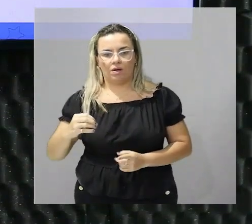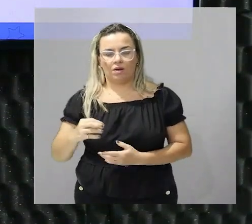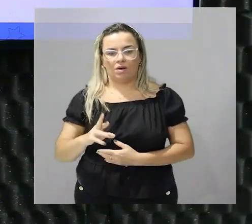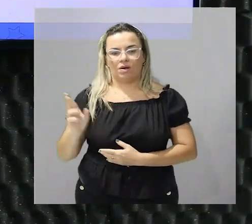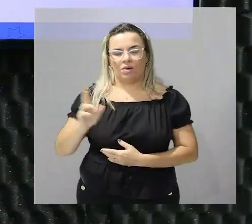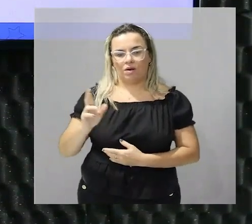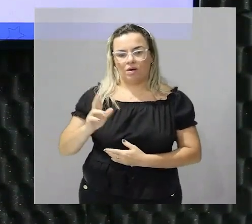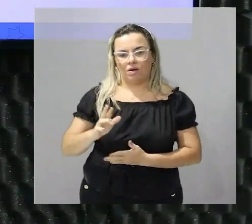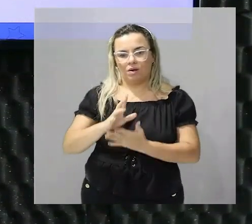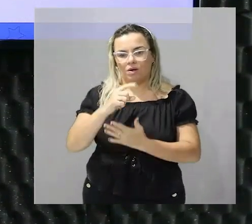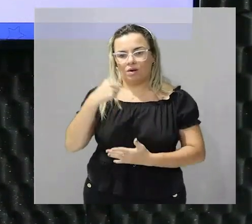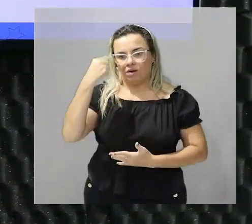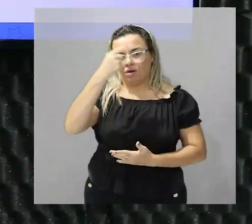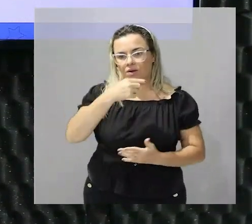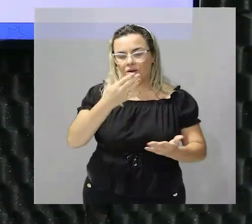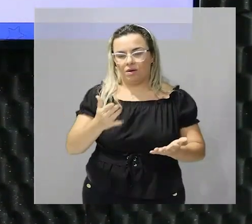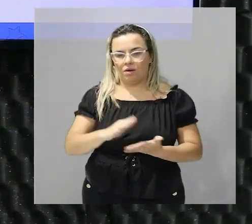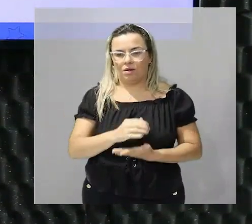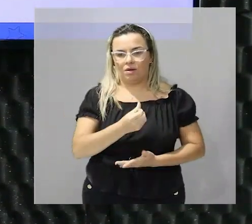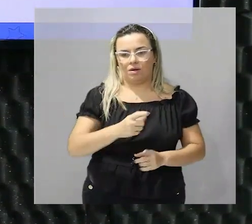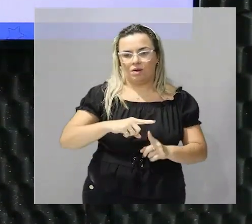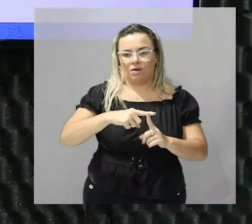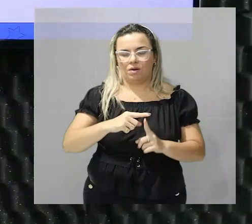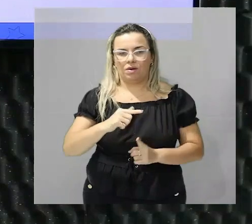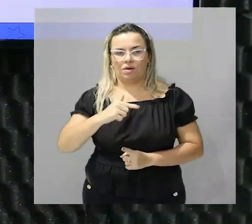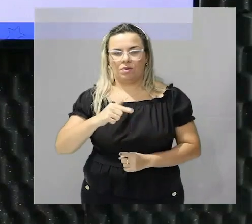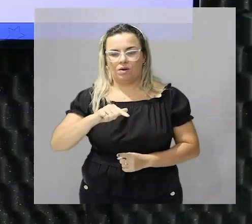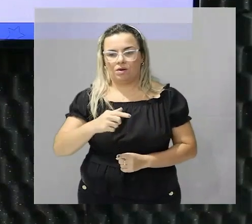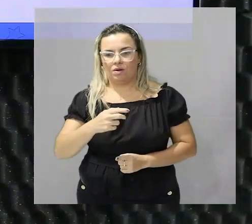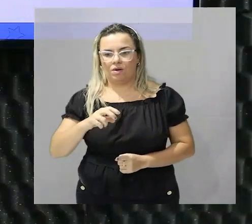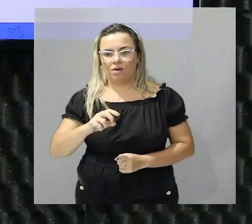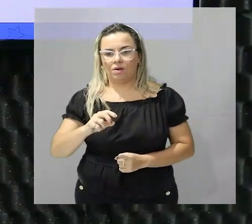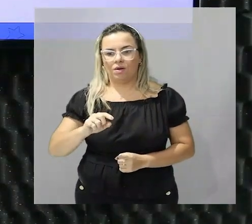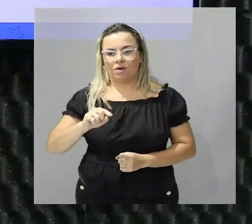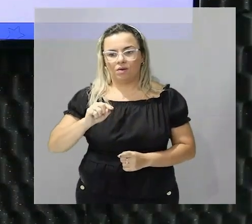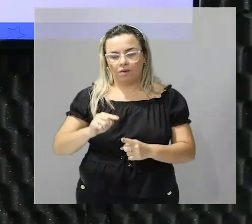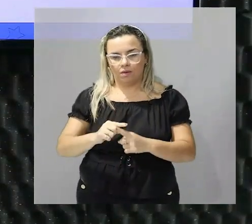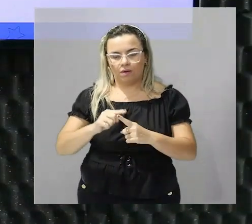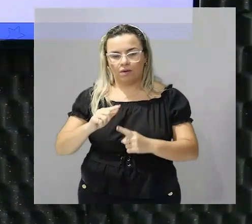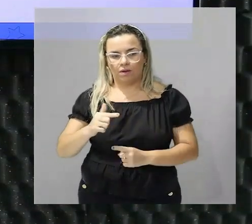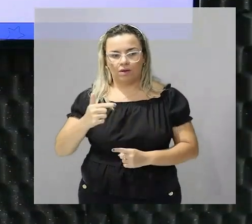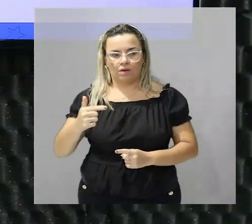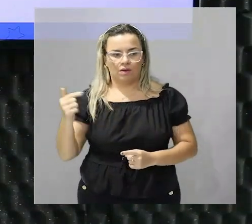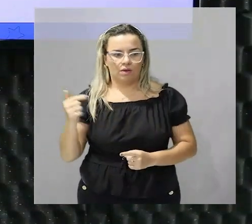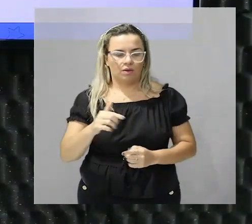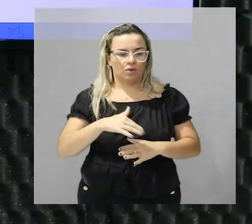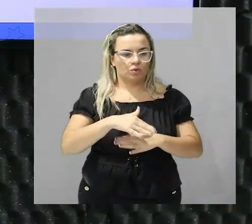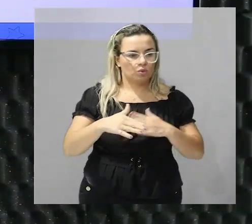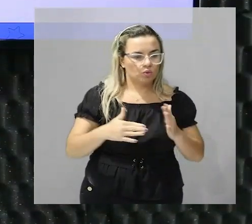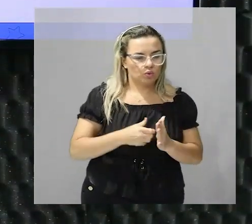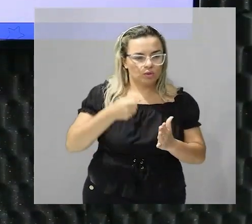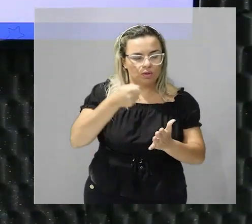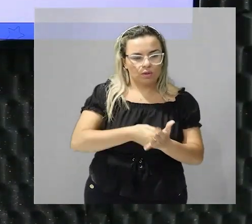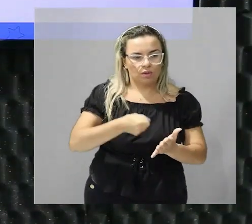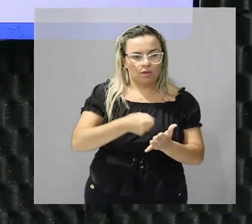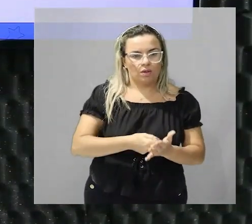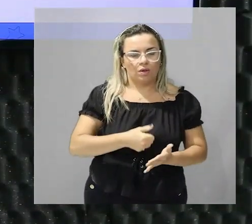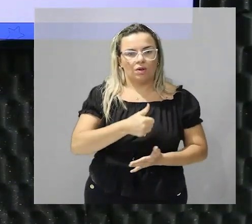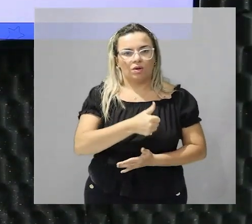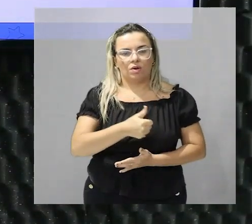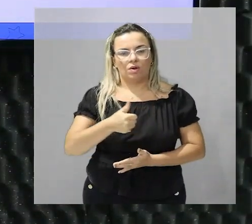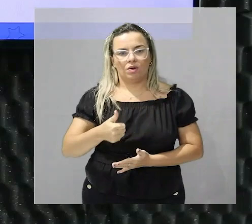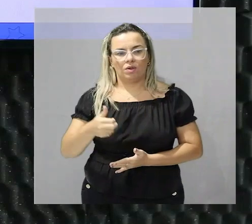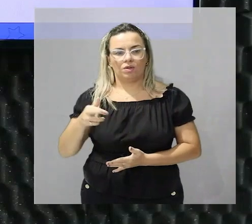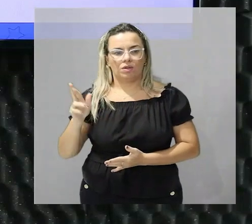seria cobrado 6 mais R$,50 vezes 2,00. E isso já tem um total de R$ 11,00 que ela pagaria.